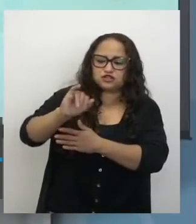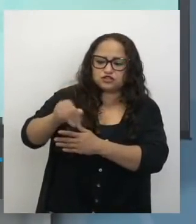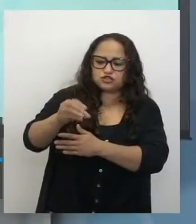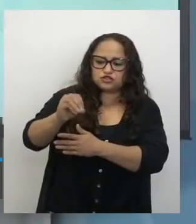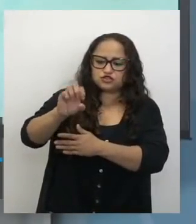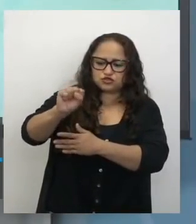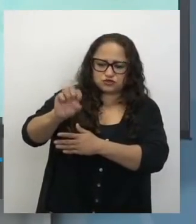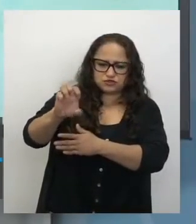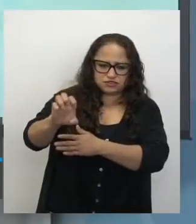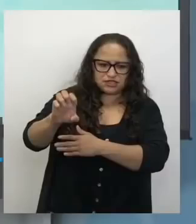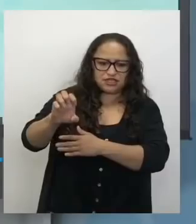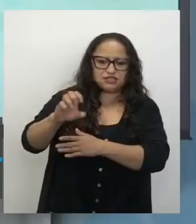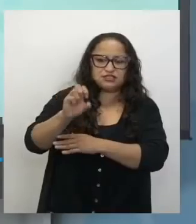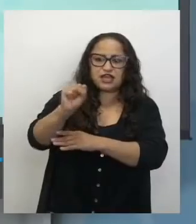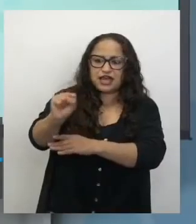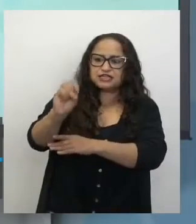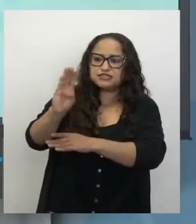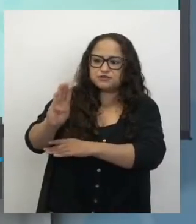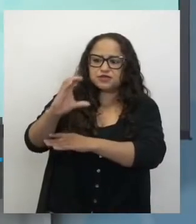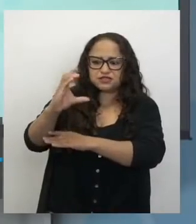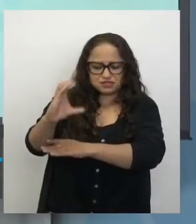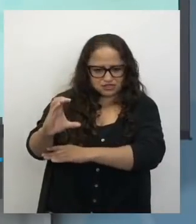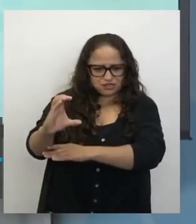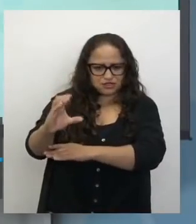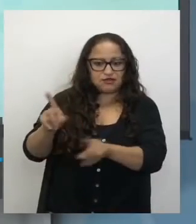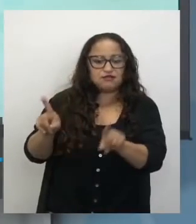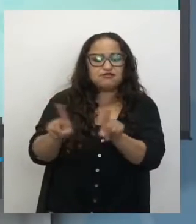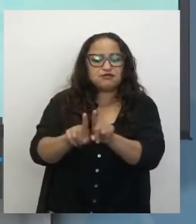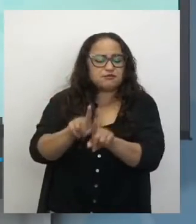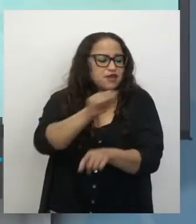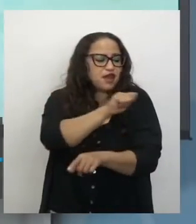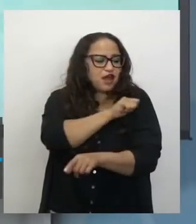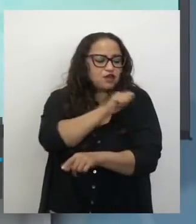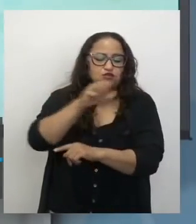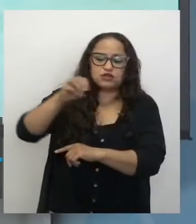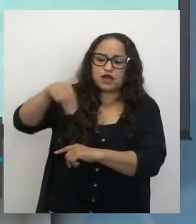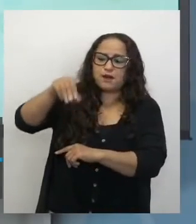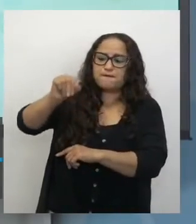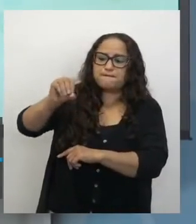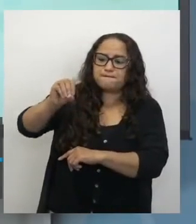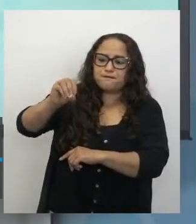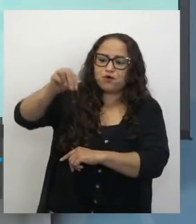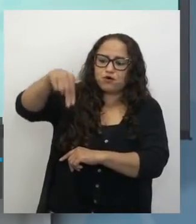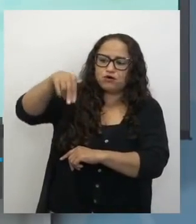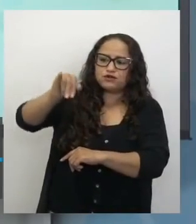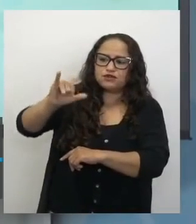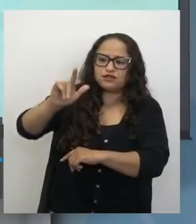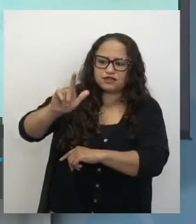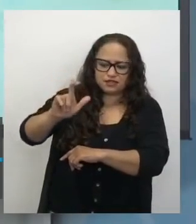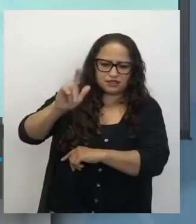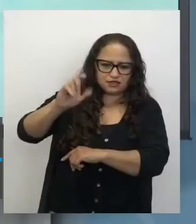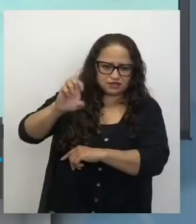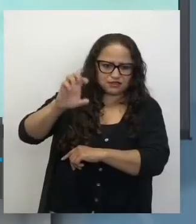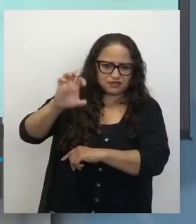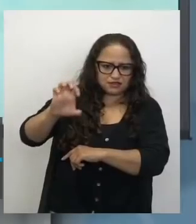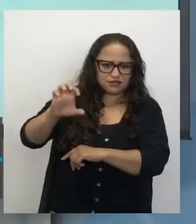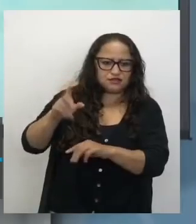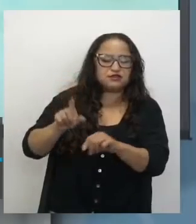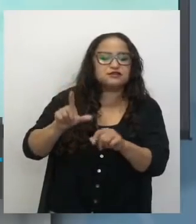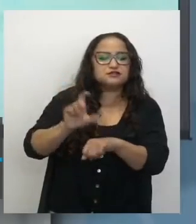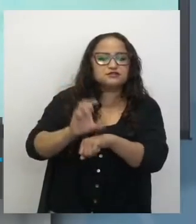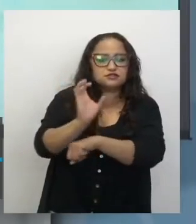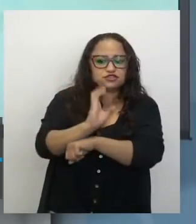anos, acompanhando a nossa aula. Tem a aluna Monique Alves, da escola Maria de Lourdes, de lá de Carapicuíba, mandou uma